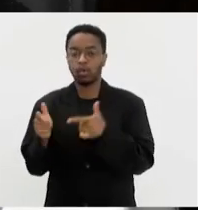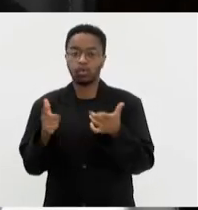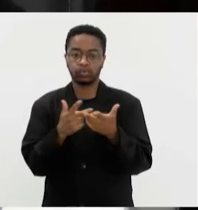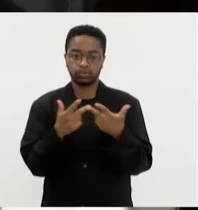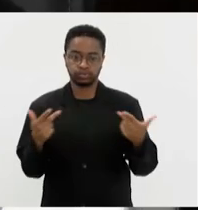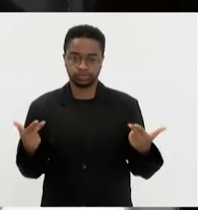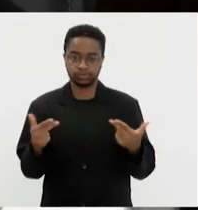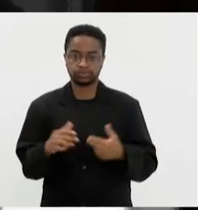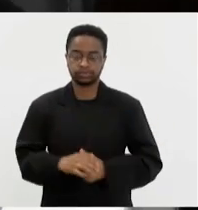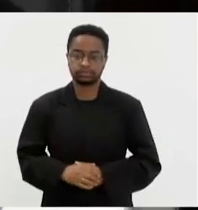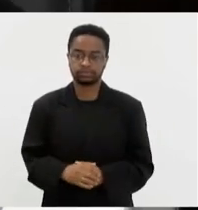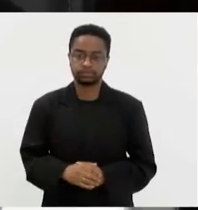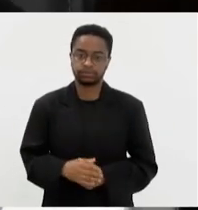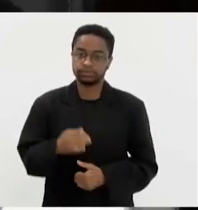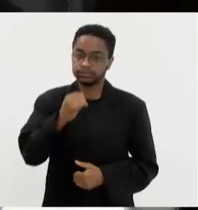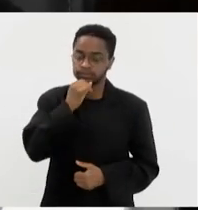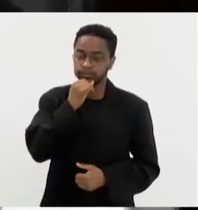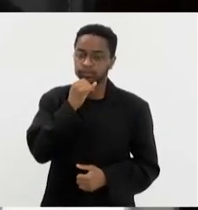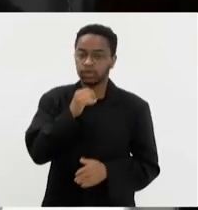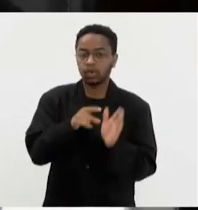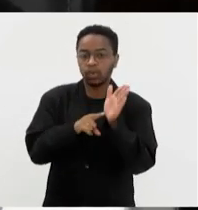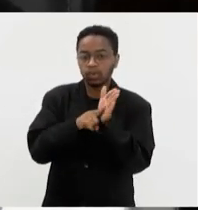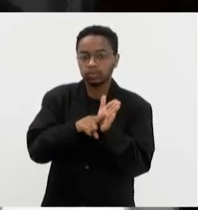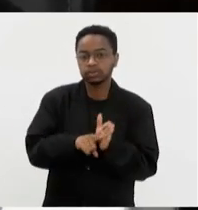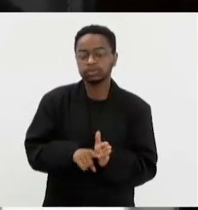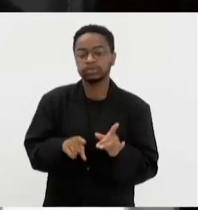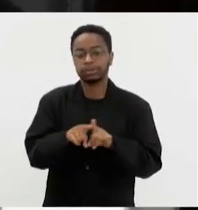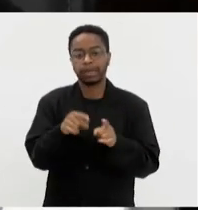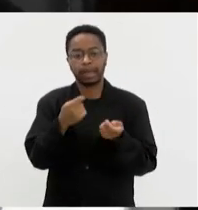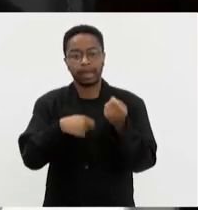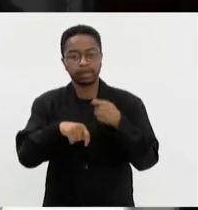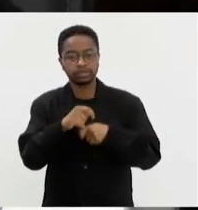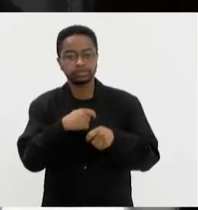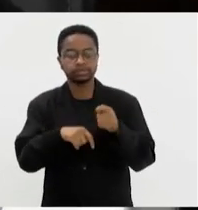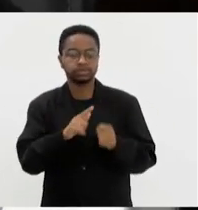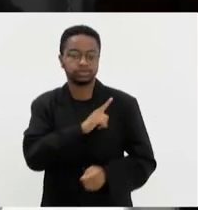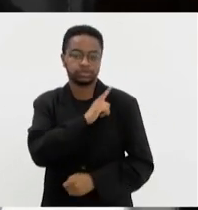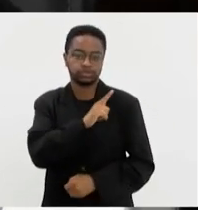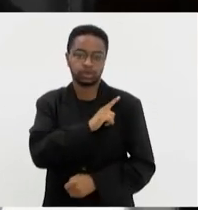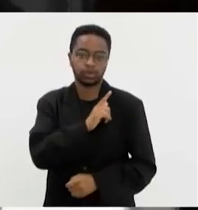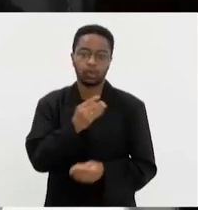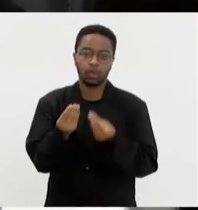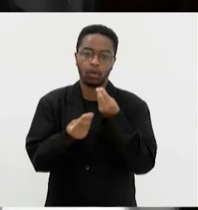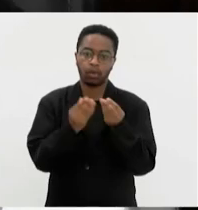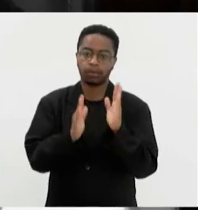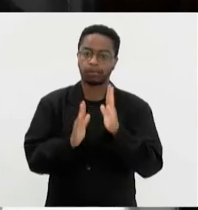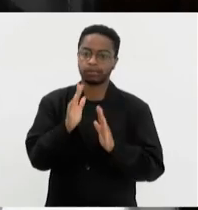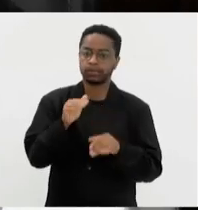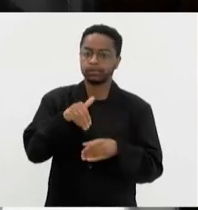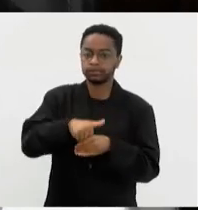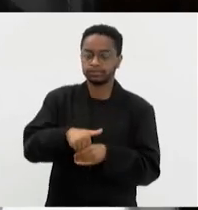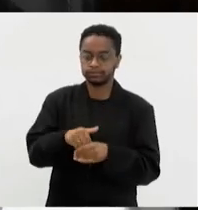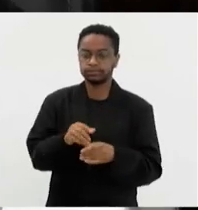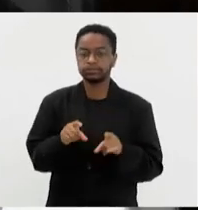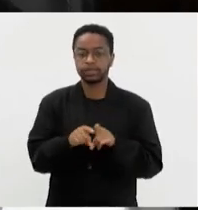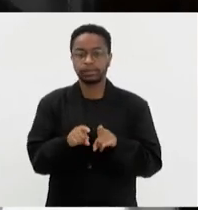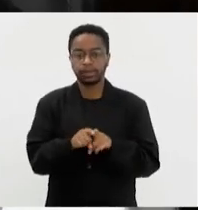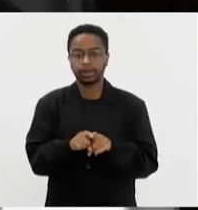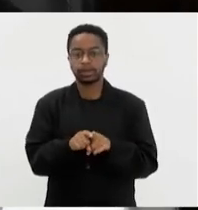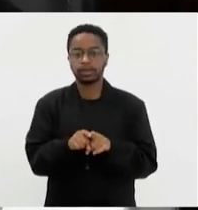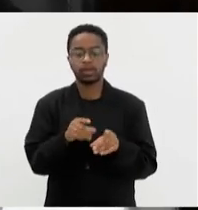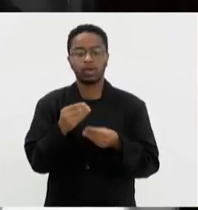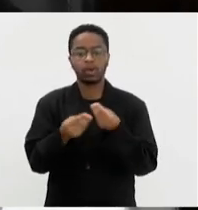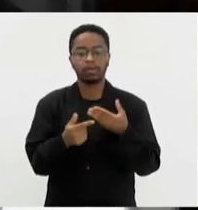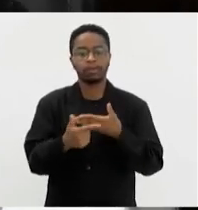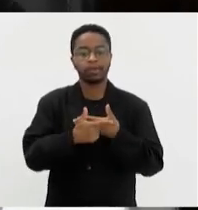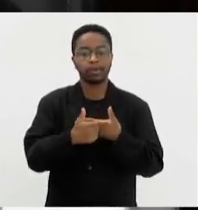eh como a consultiva como a própria administrativa de gestão da eleição em si né e a própria função